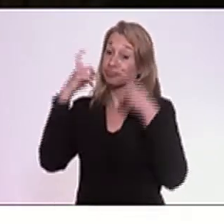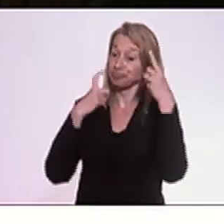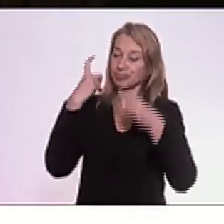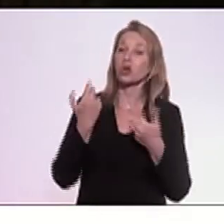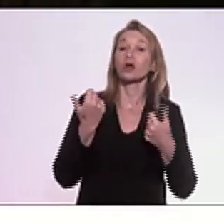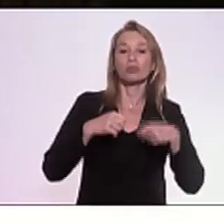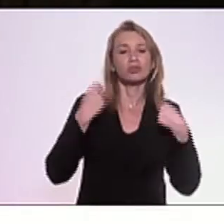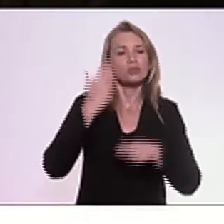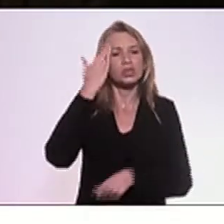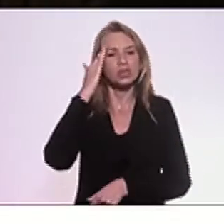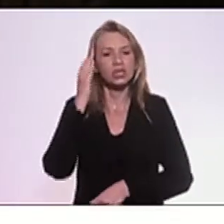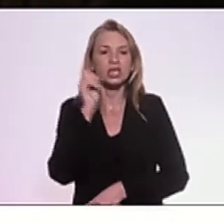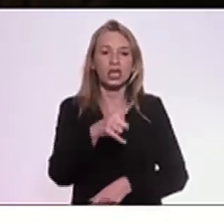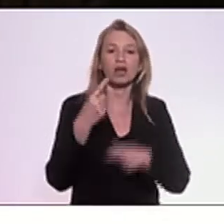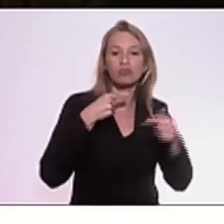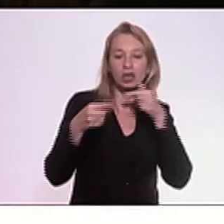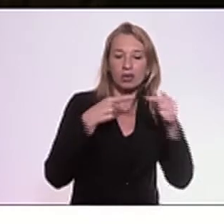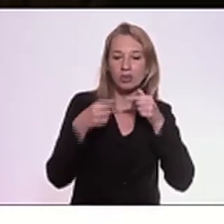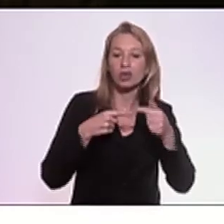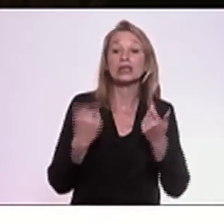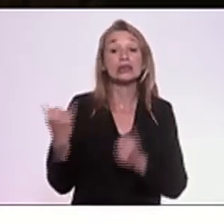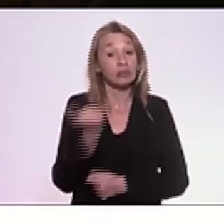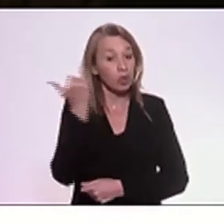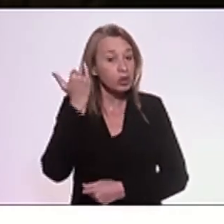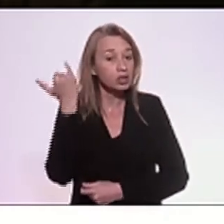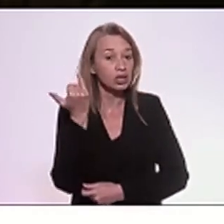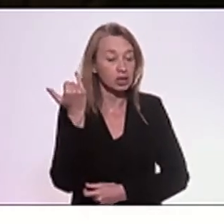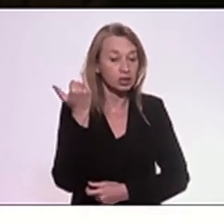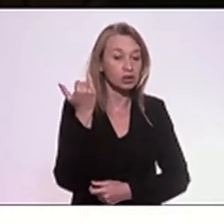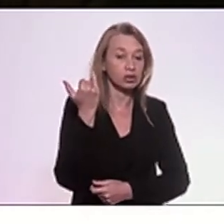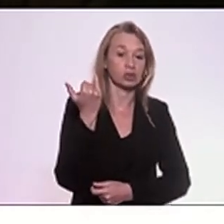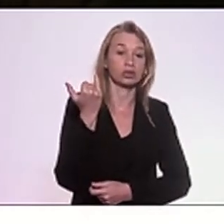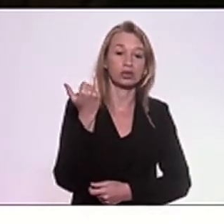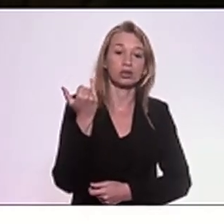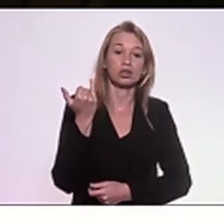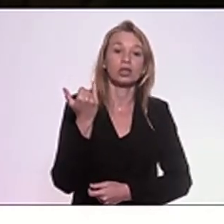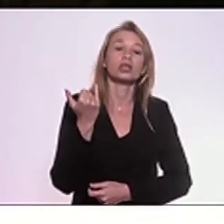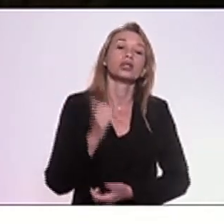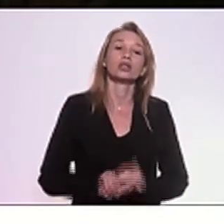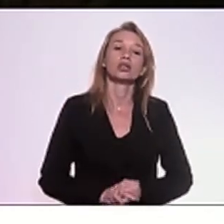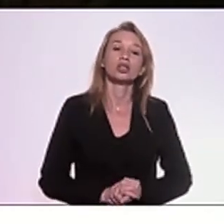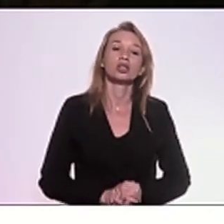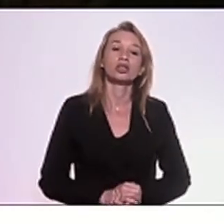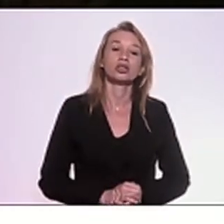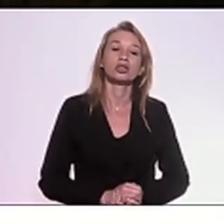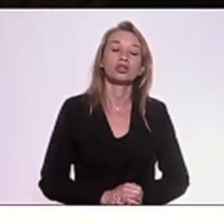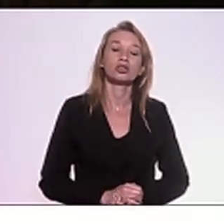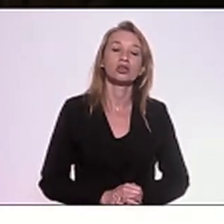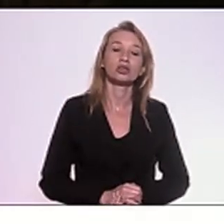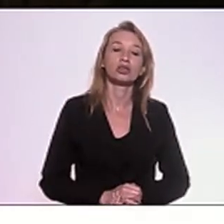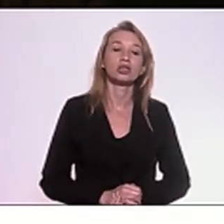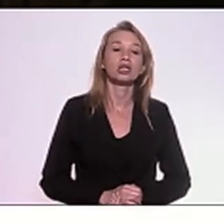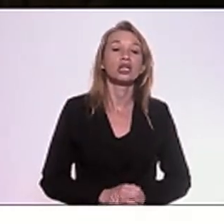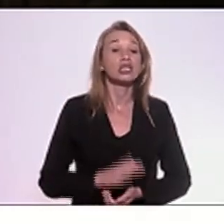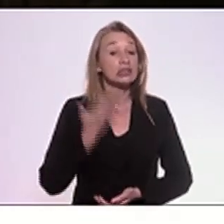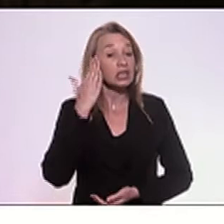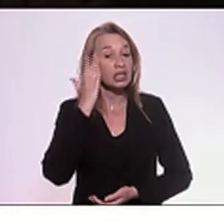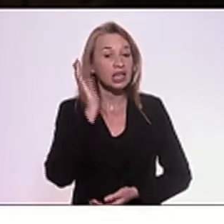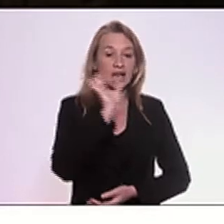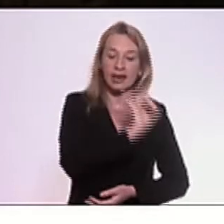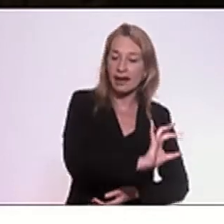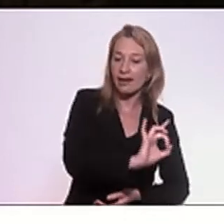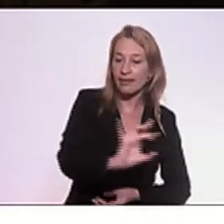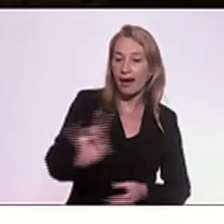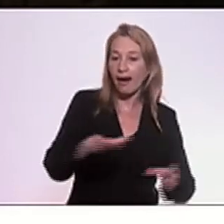precisamos entender que é um debate necessário, que eu não estou me furtando aqui de encarar esse debate, de a gente entender áreas